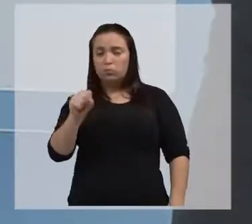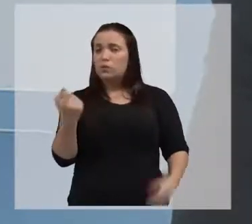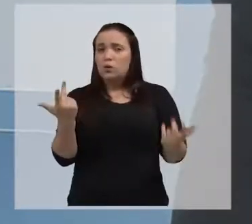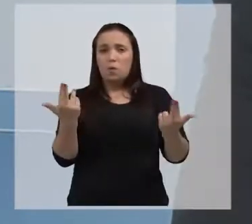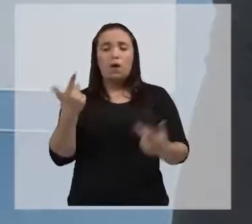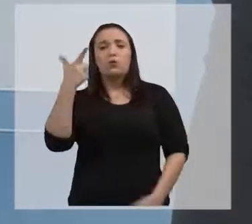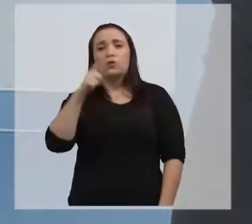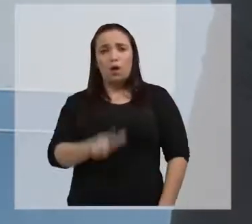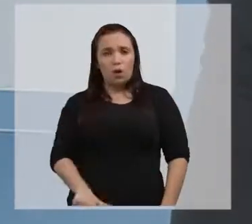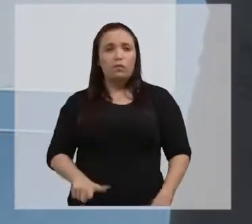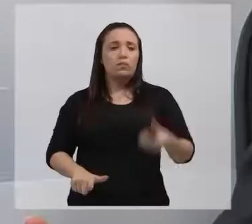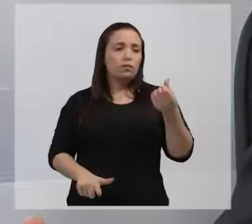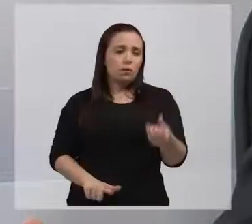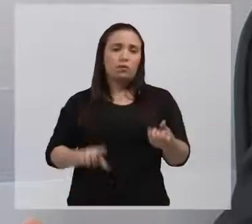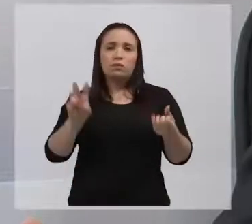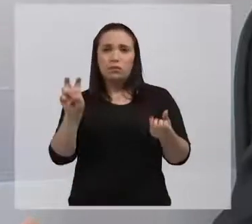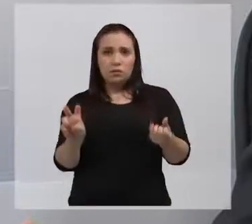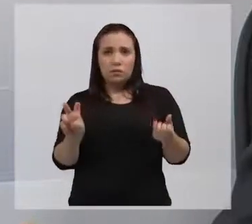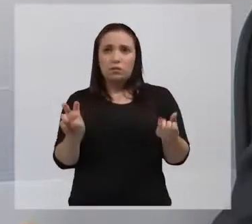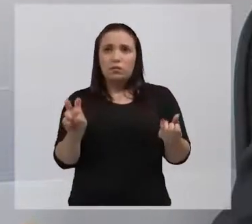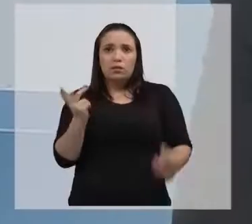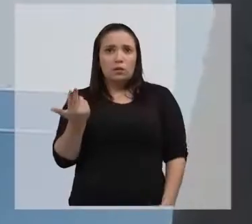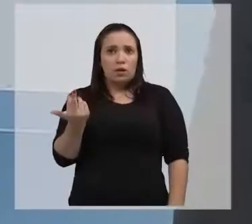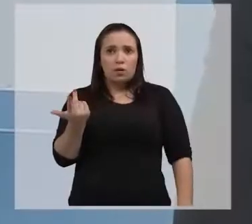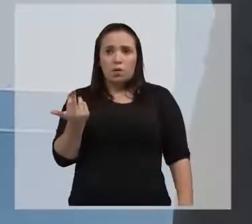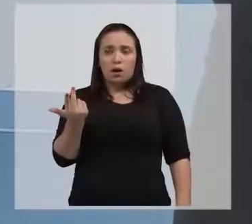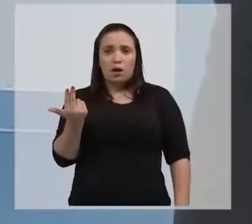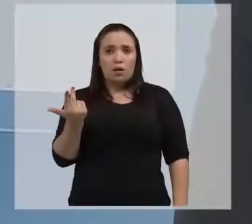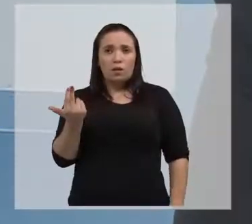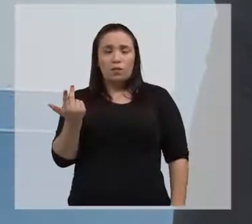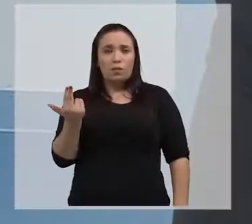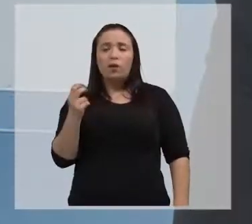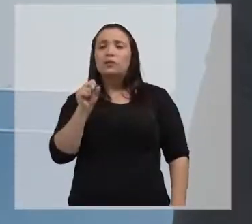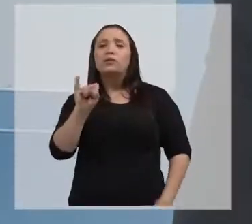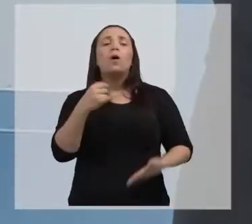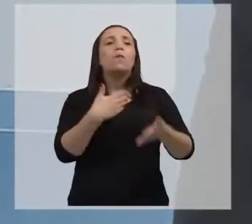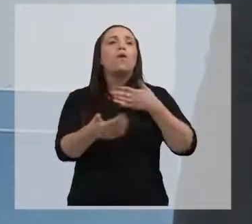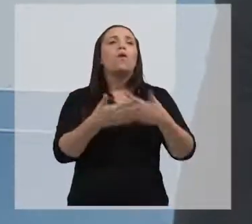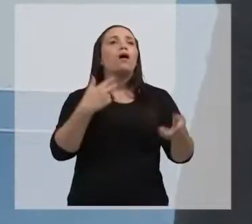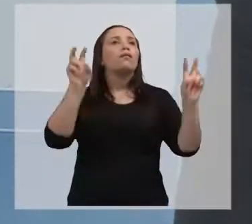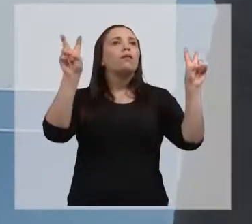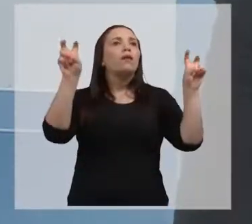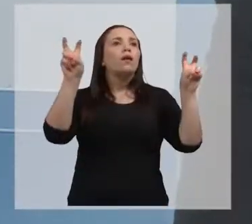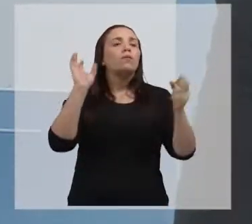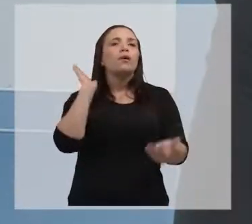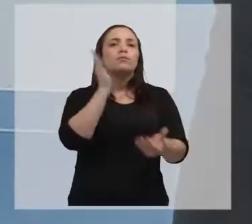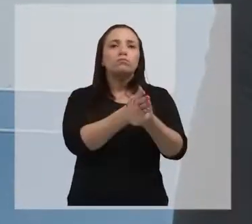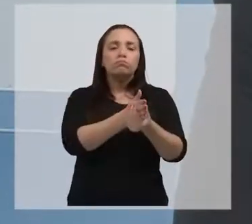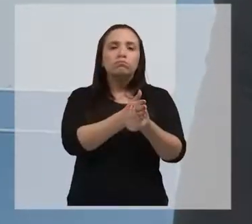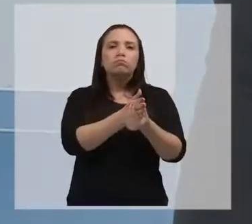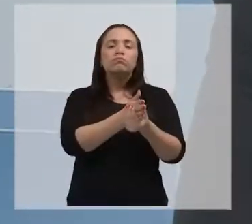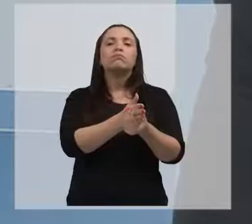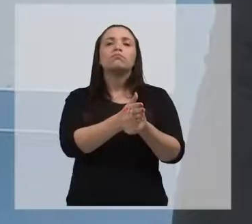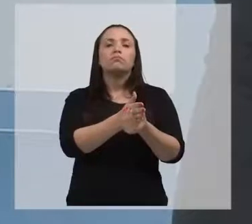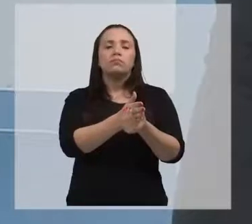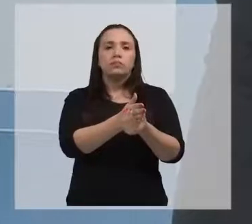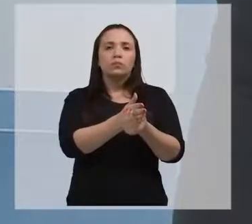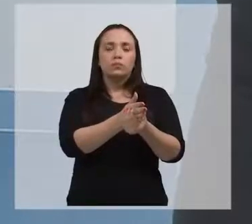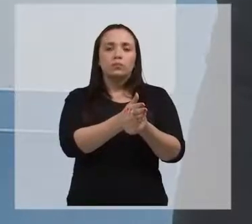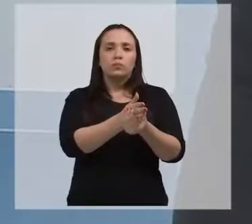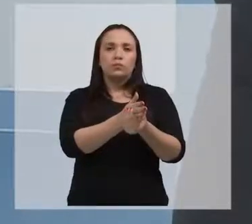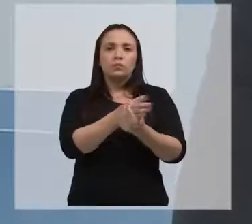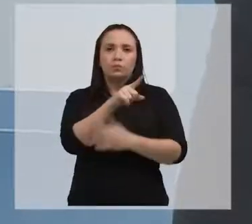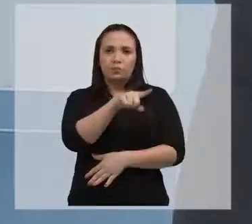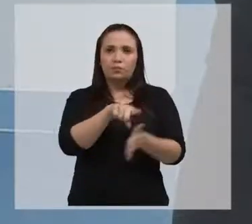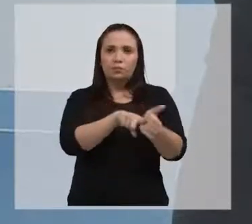Entendeu? Nos últimos horas... Se não for habeas corpus, for qualquer relaxamento de prisão, não for habeas corpus, for qualquer coisa em relação